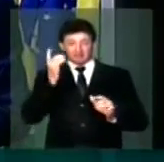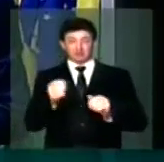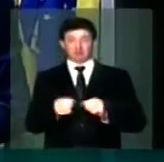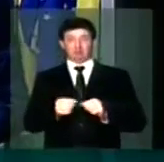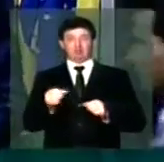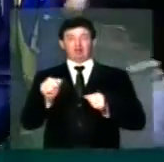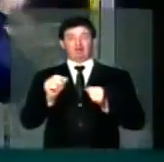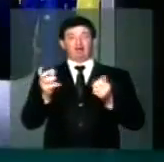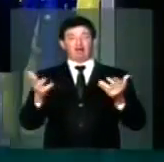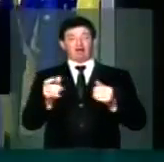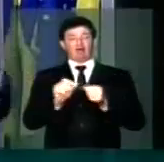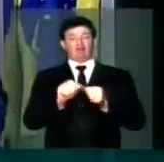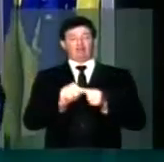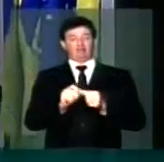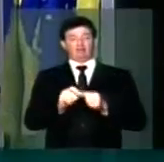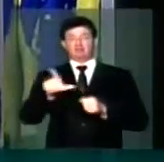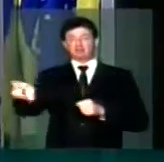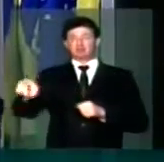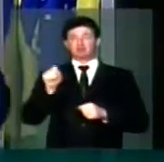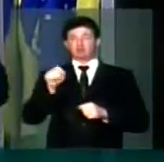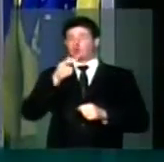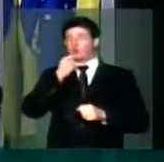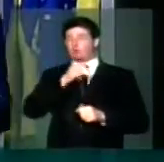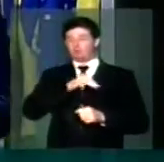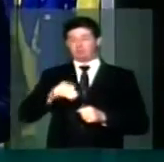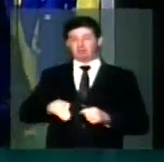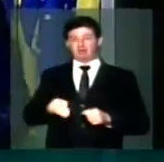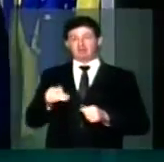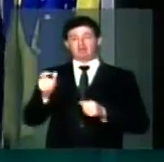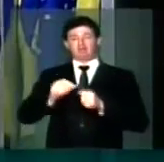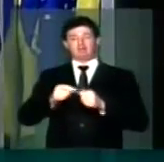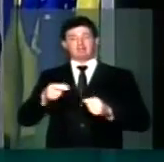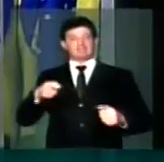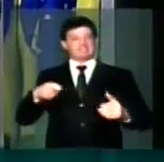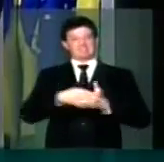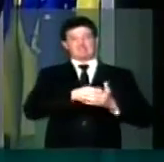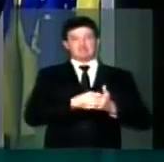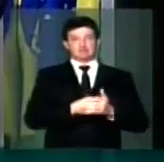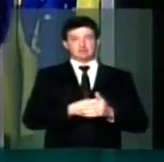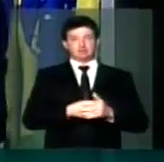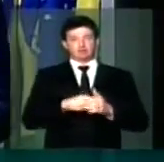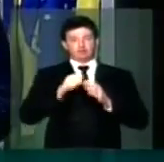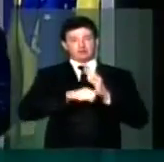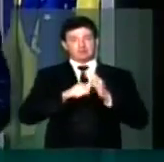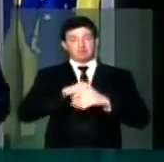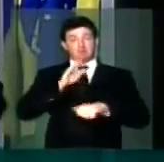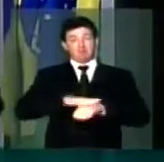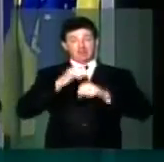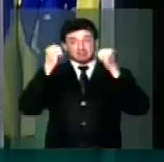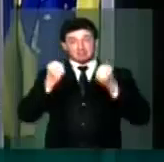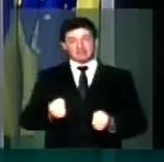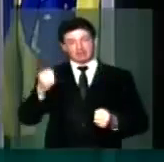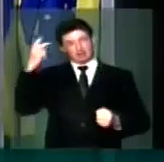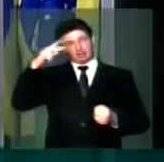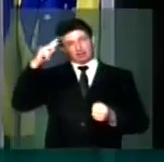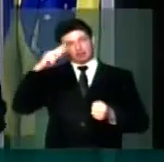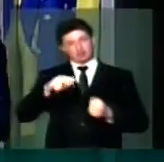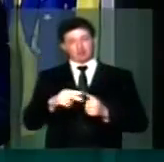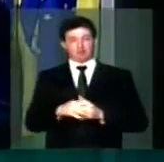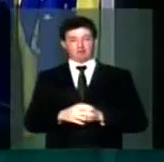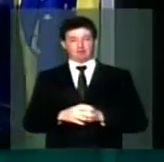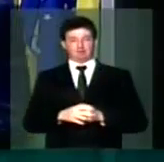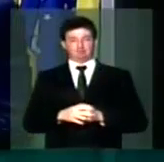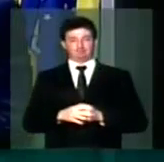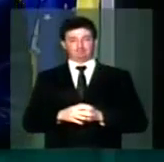adota e escolhe um ministro que adota um choque fiscal dos mais severos da história de